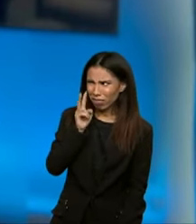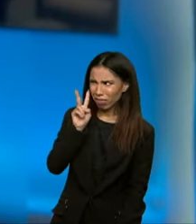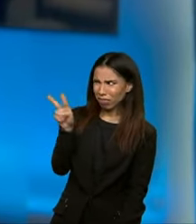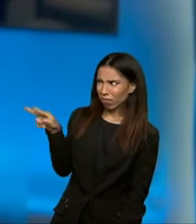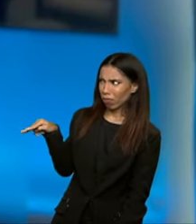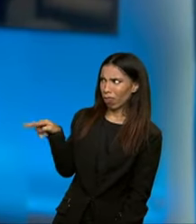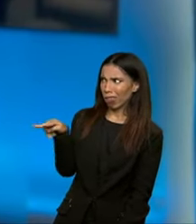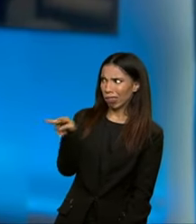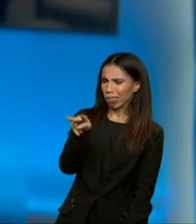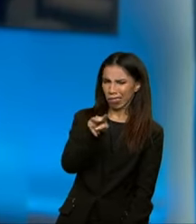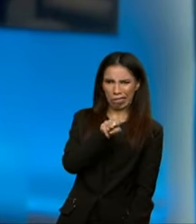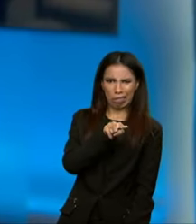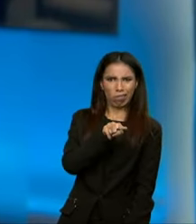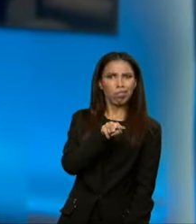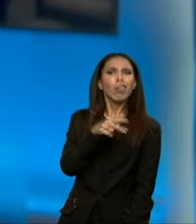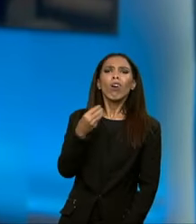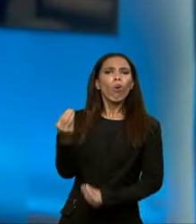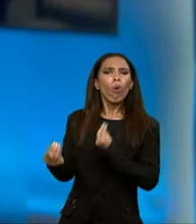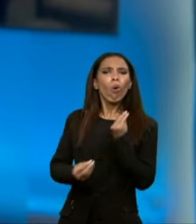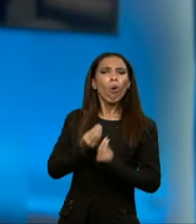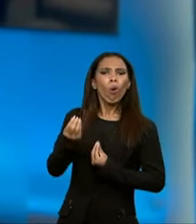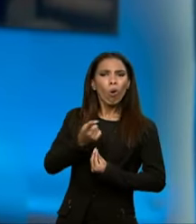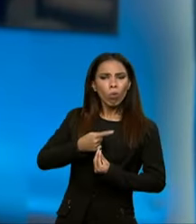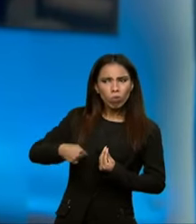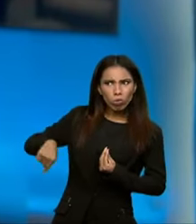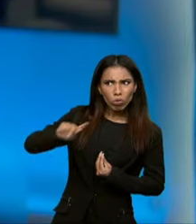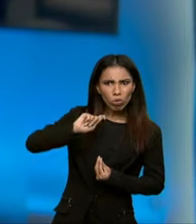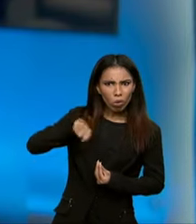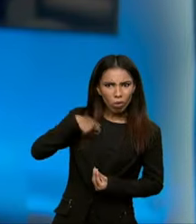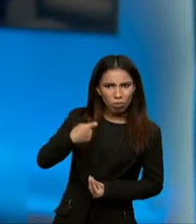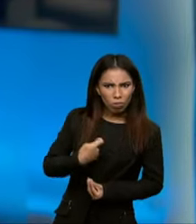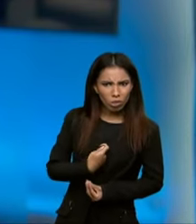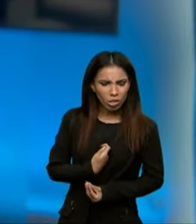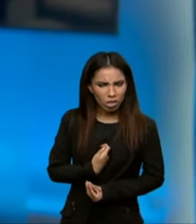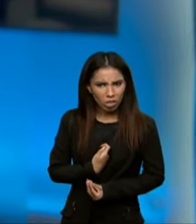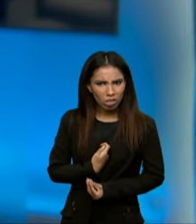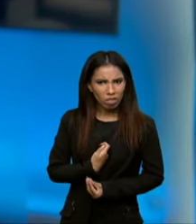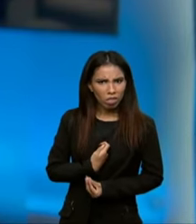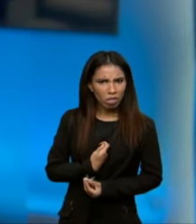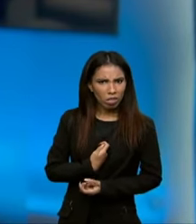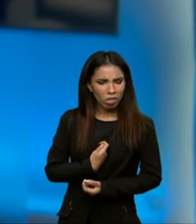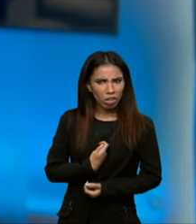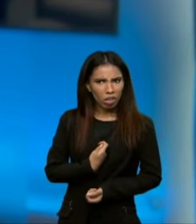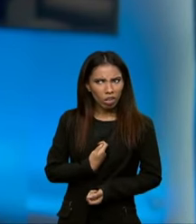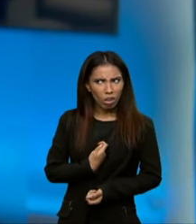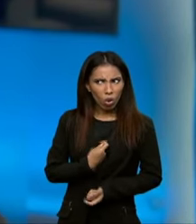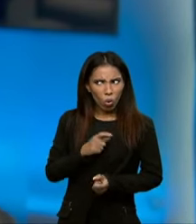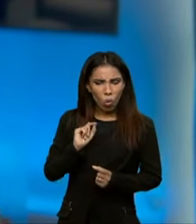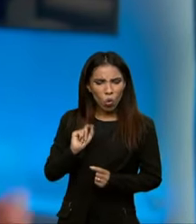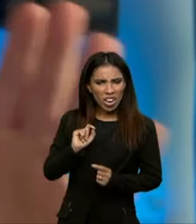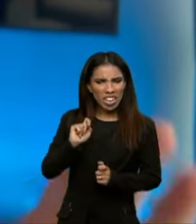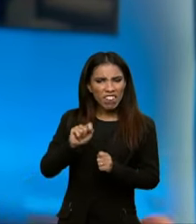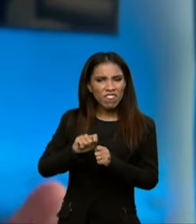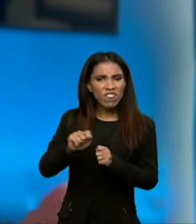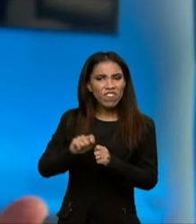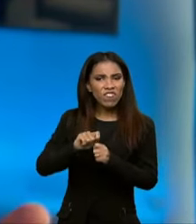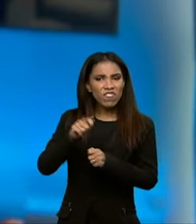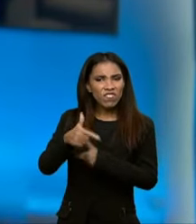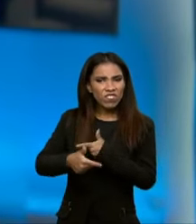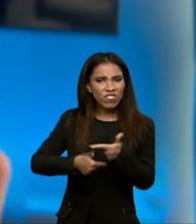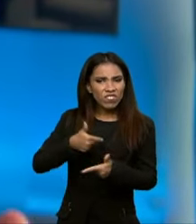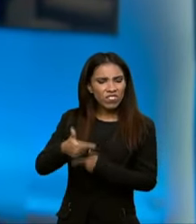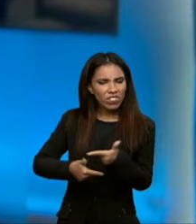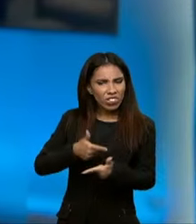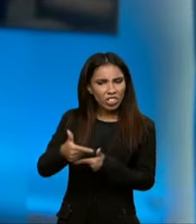Afinal de contas, quem somos não é necessariamente ou apenas o que fazemos. A gente fala hoje